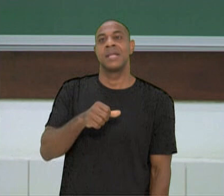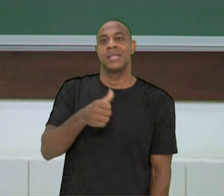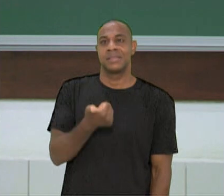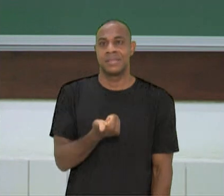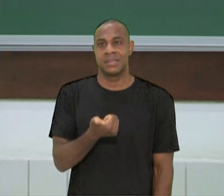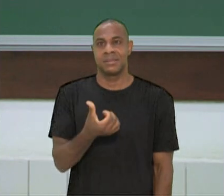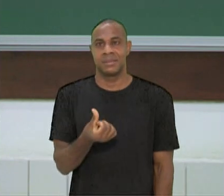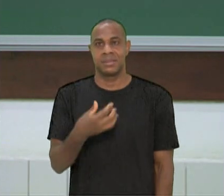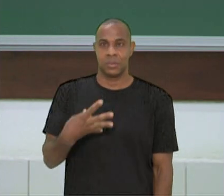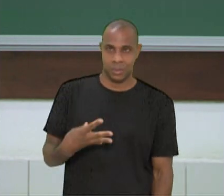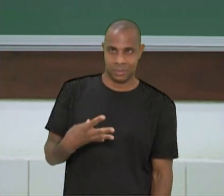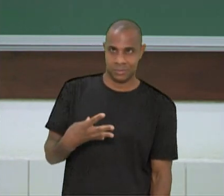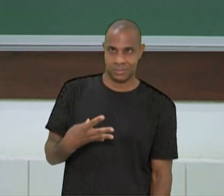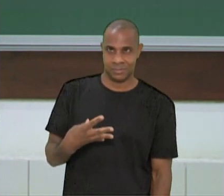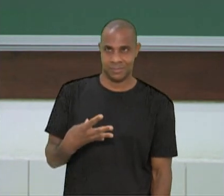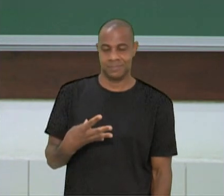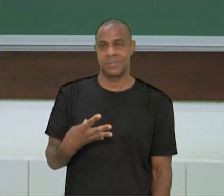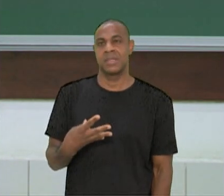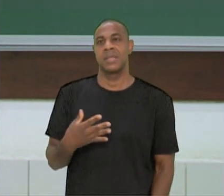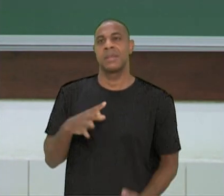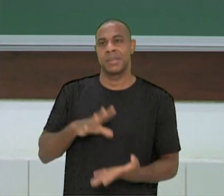alguns recadinhos. Dá uma olhadinha lá comigo.